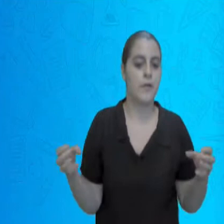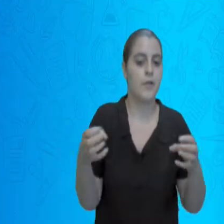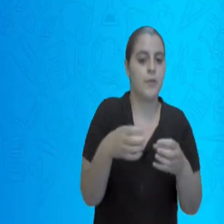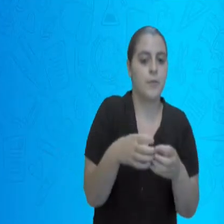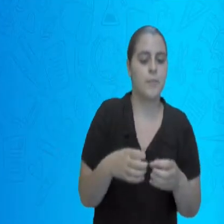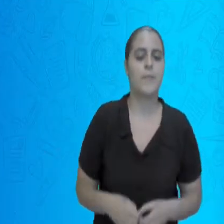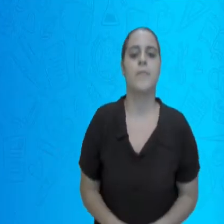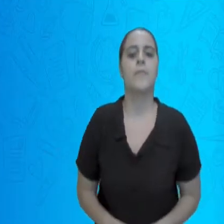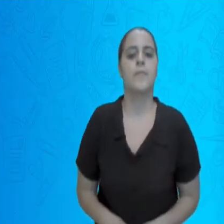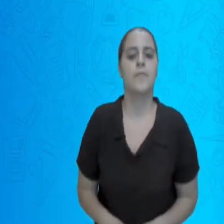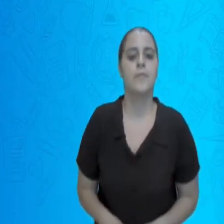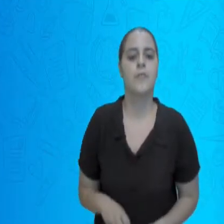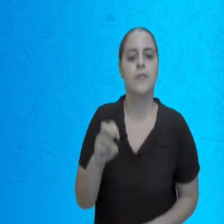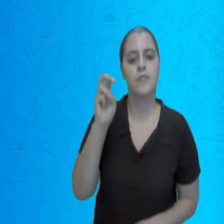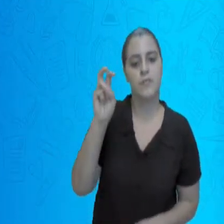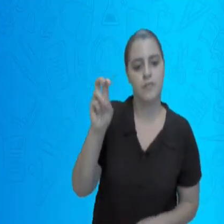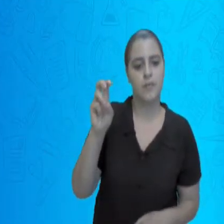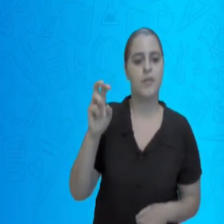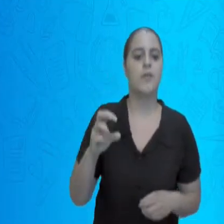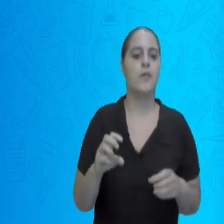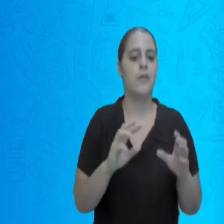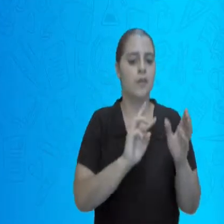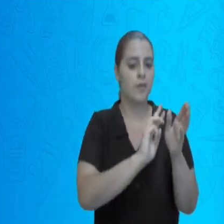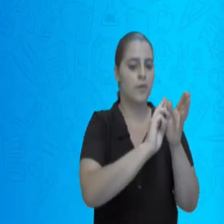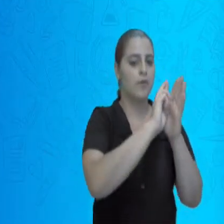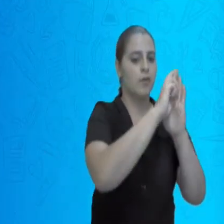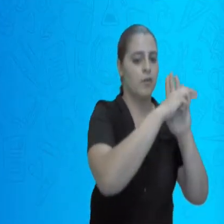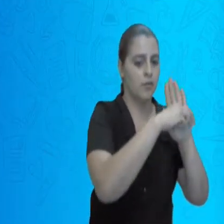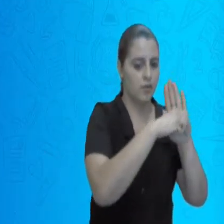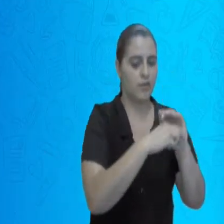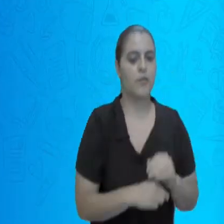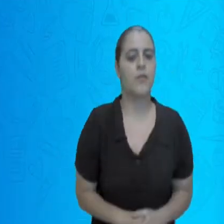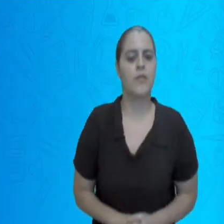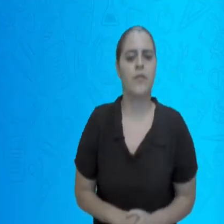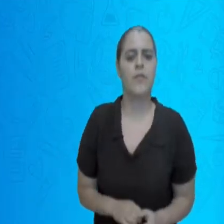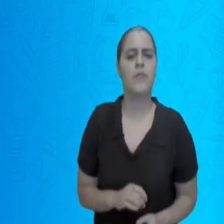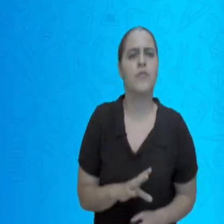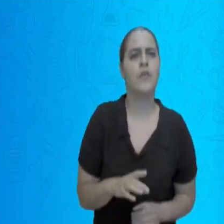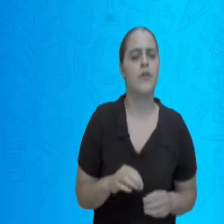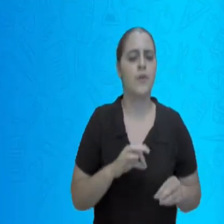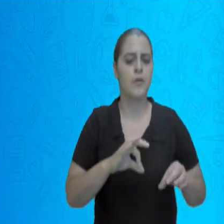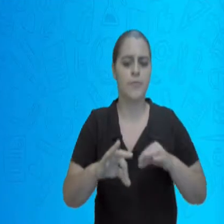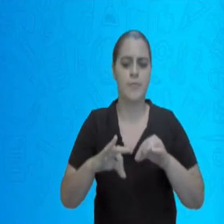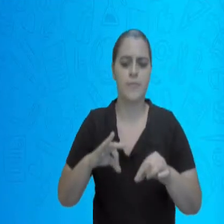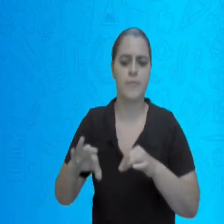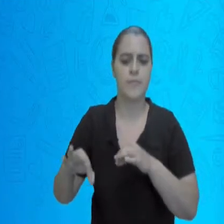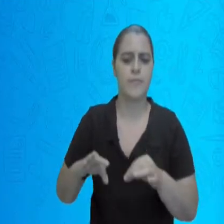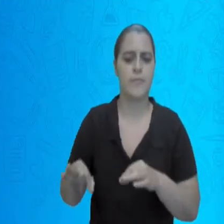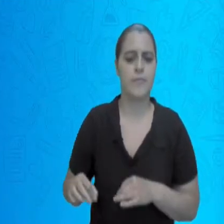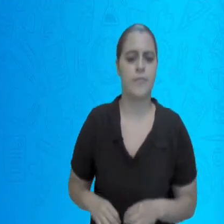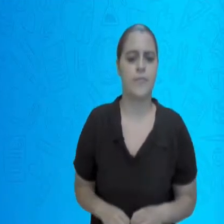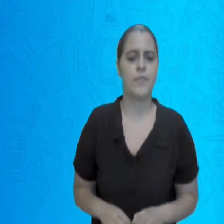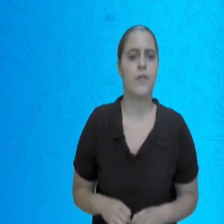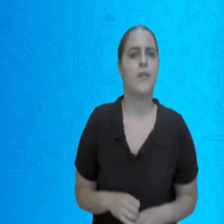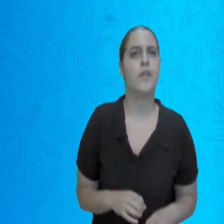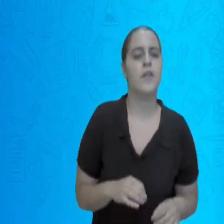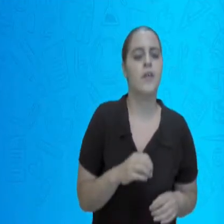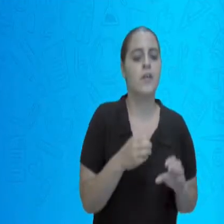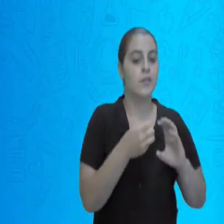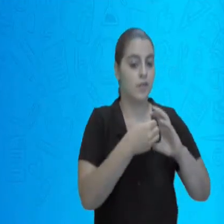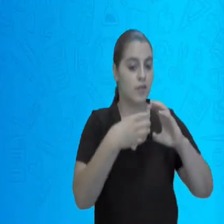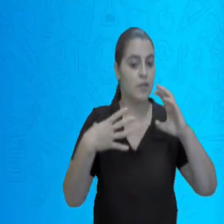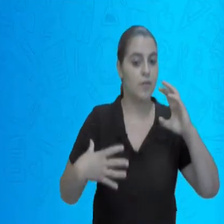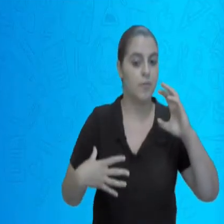agrupados. São 5 reinos. Estes 5 reinos, eles vão ser organizados dependendo das